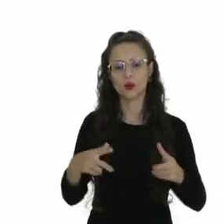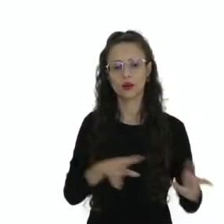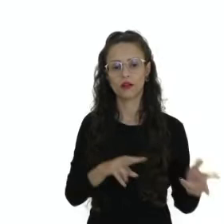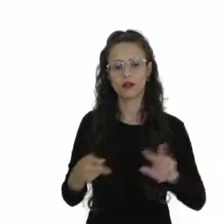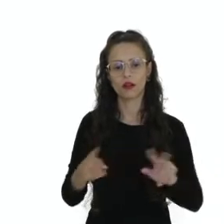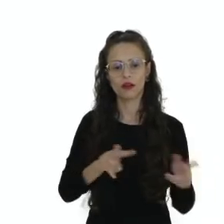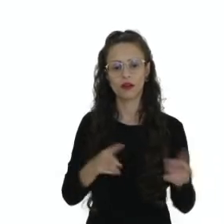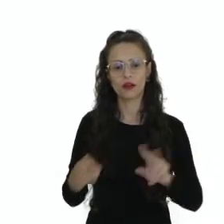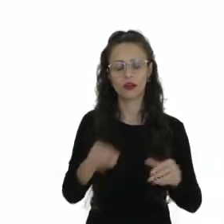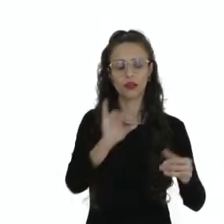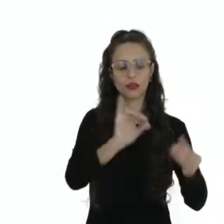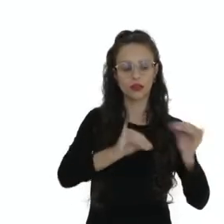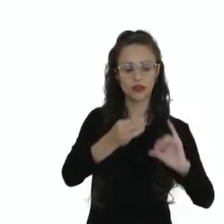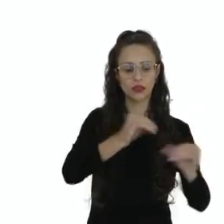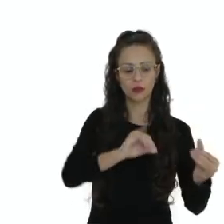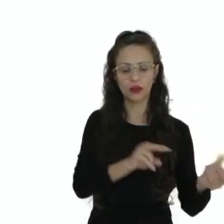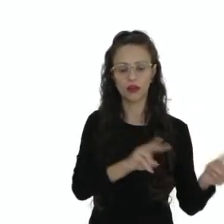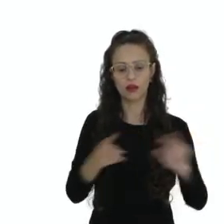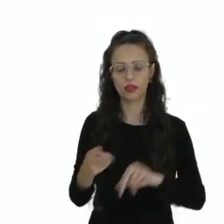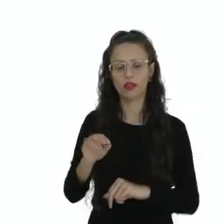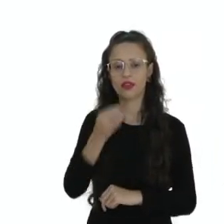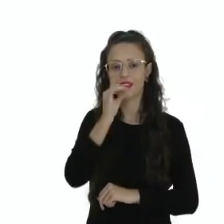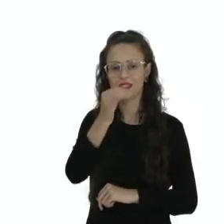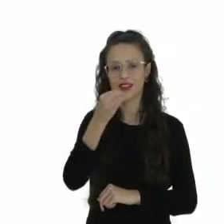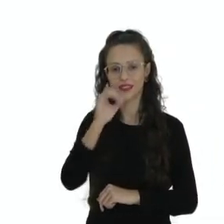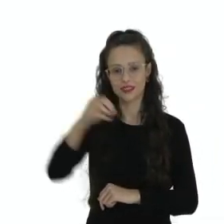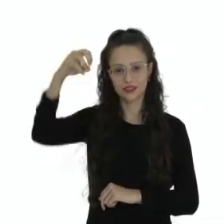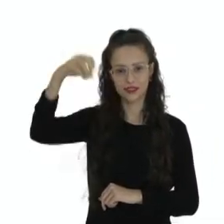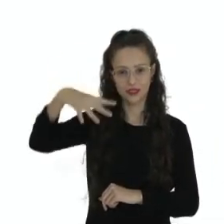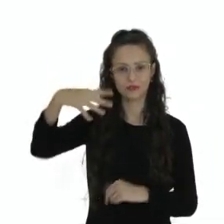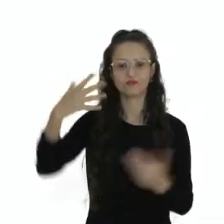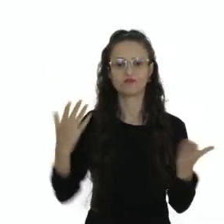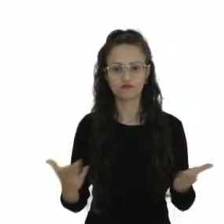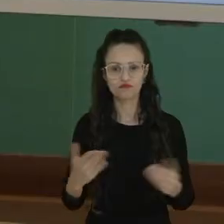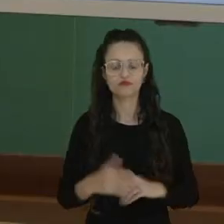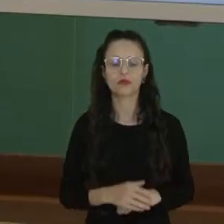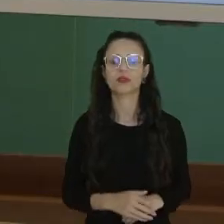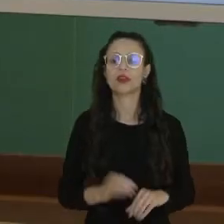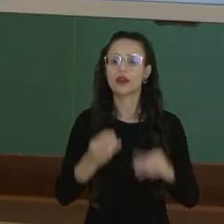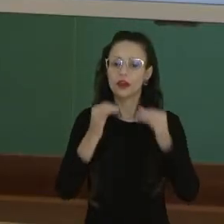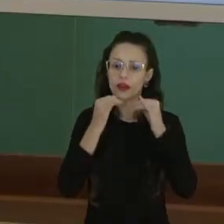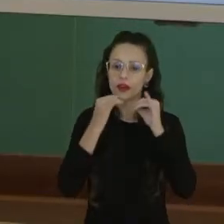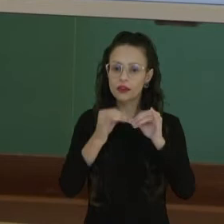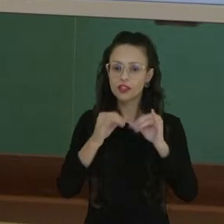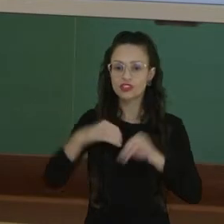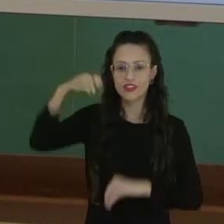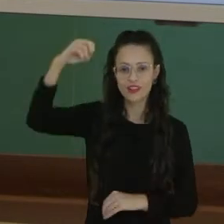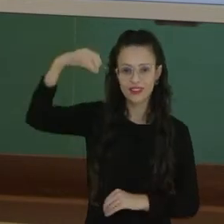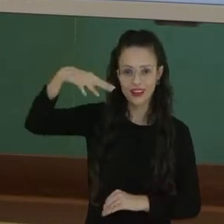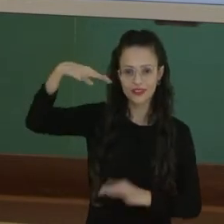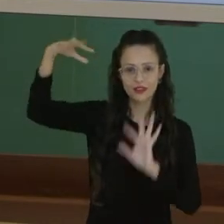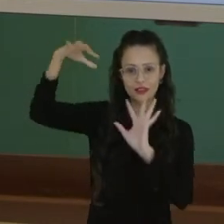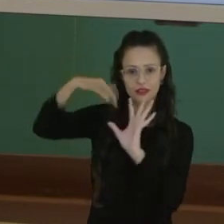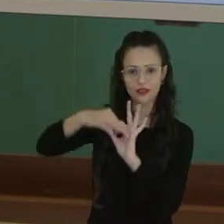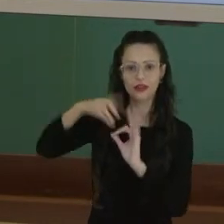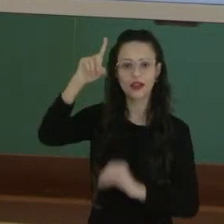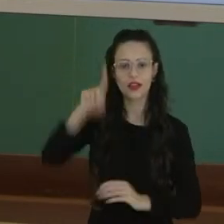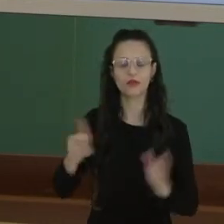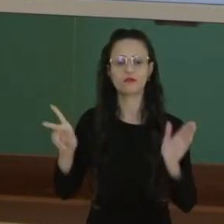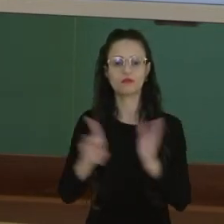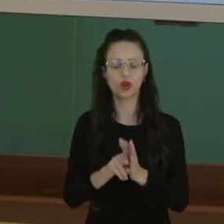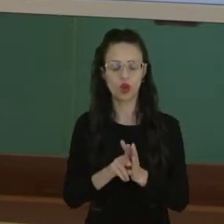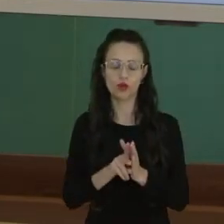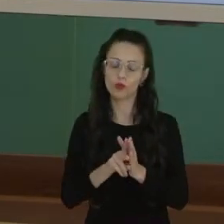química em energia elétrica, certo? Bem, essa energia elétrica, certo? Ela é proveniente de uma